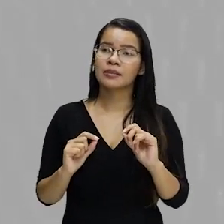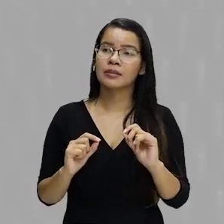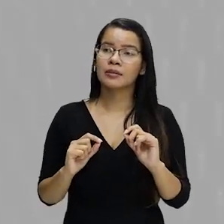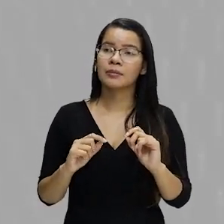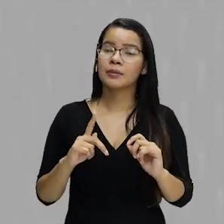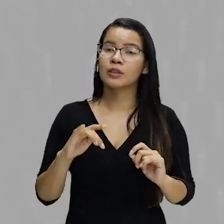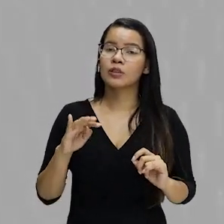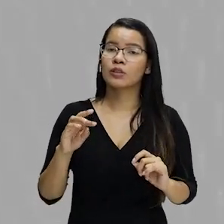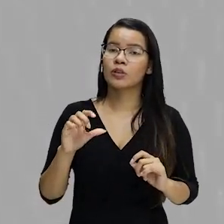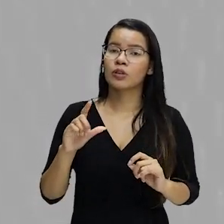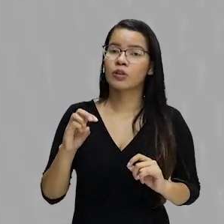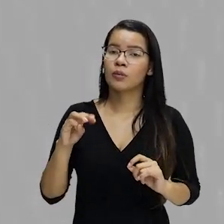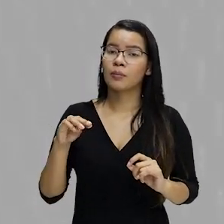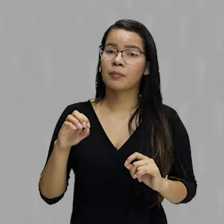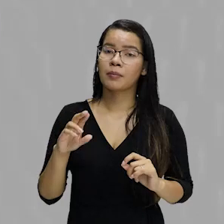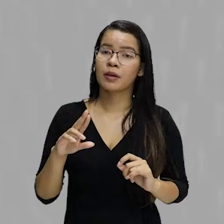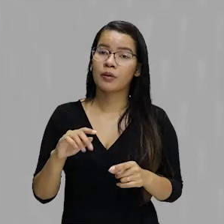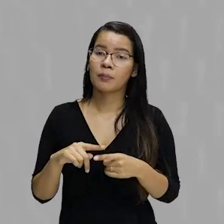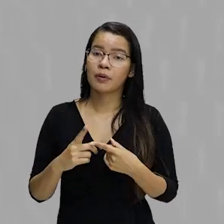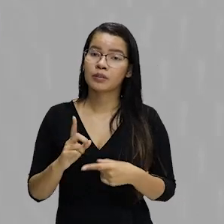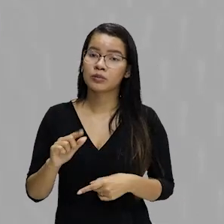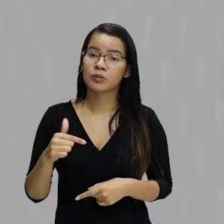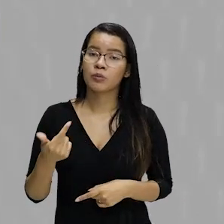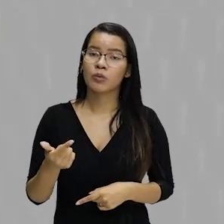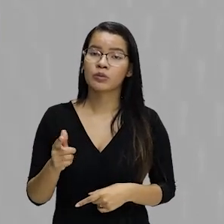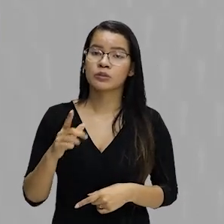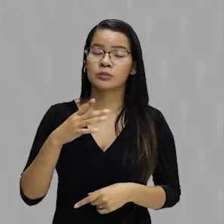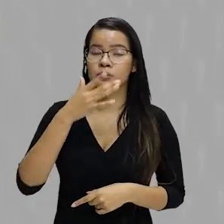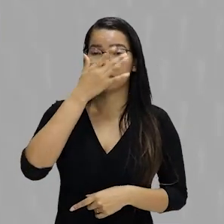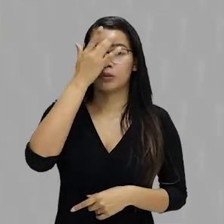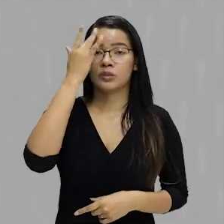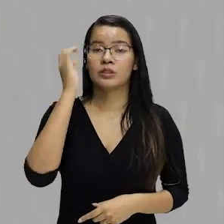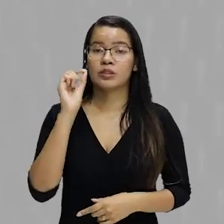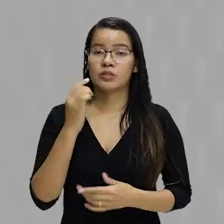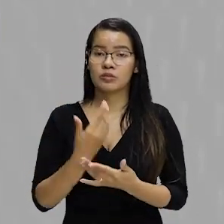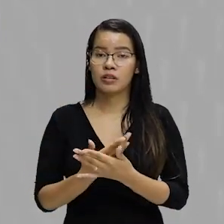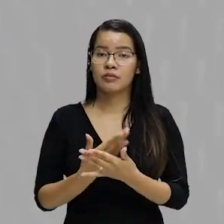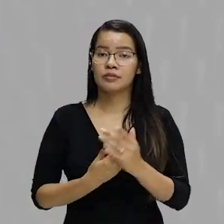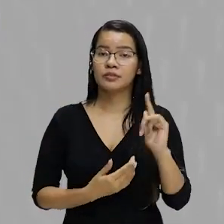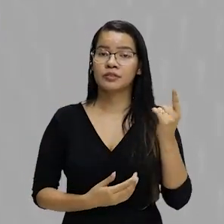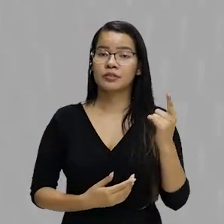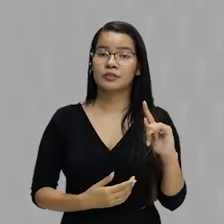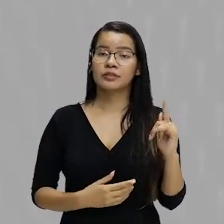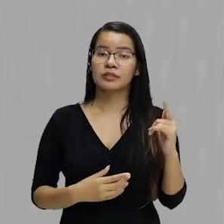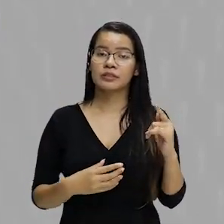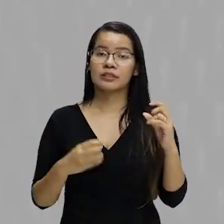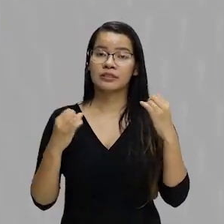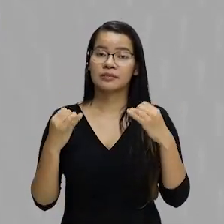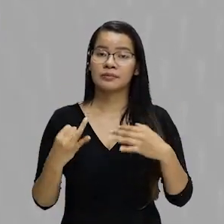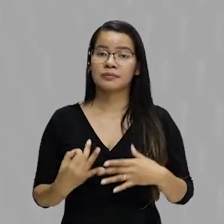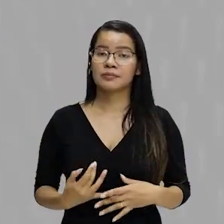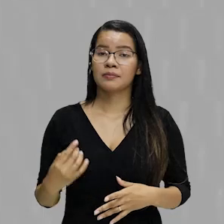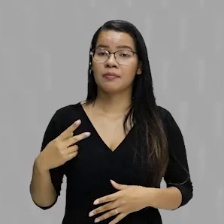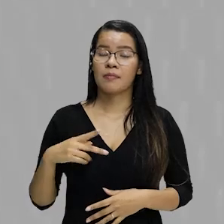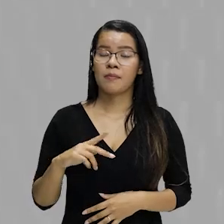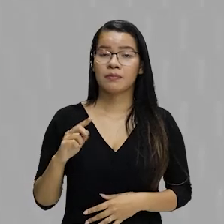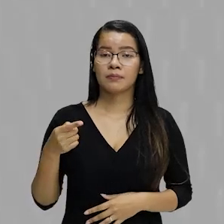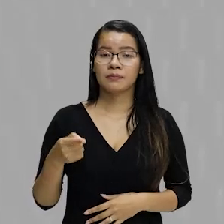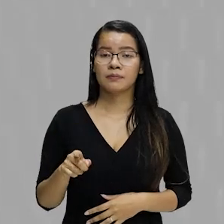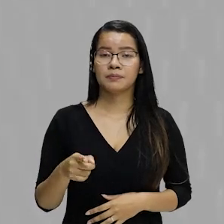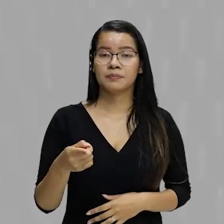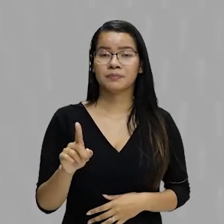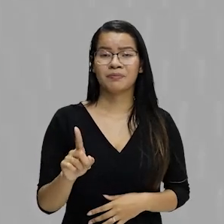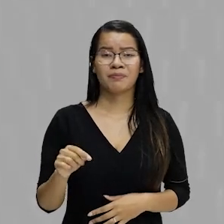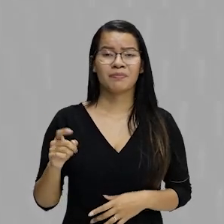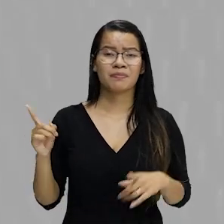Ptolomeu, né, não Ptolomeu, mas a galera do geocentrismo, explicar esse movimento retrógrado, para eles era